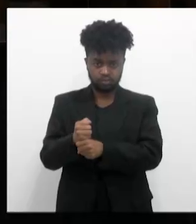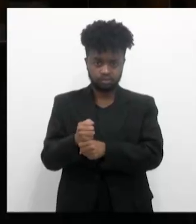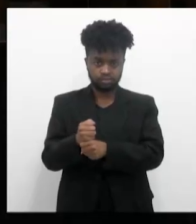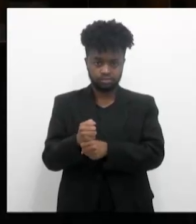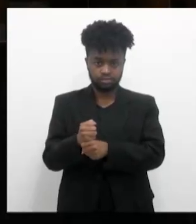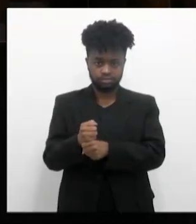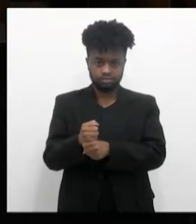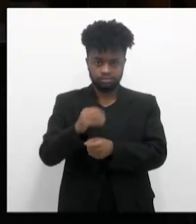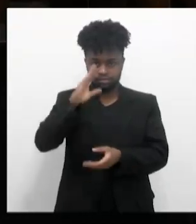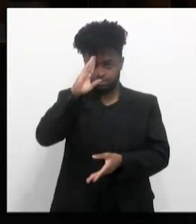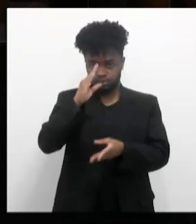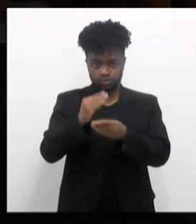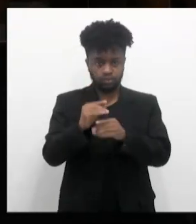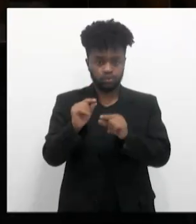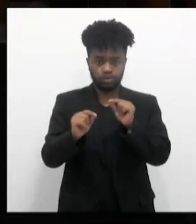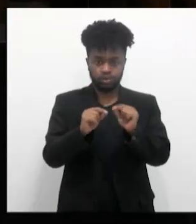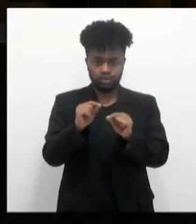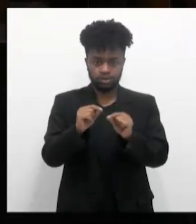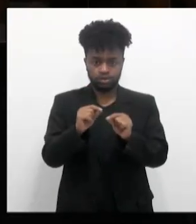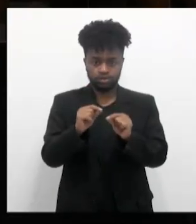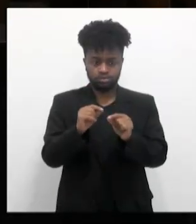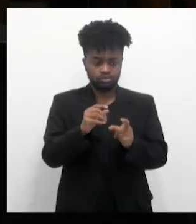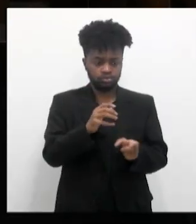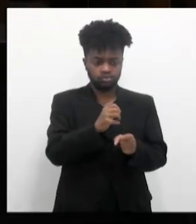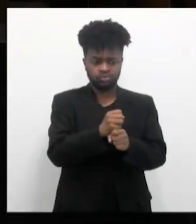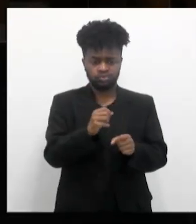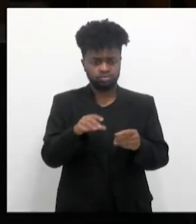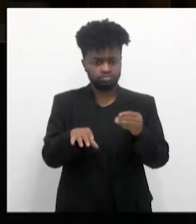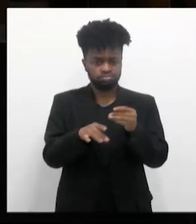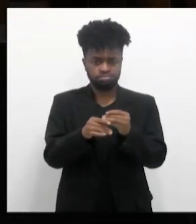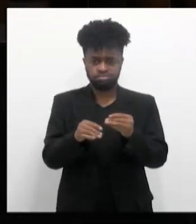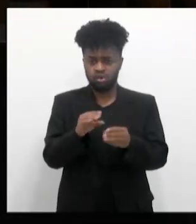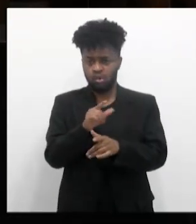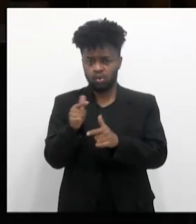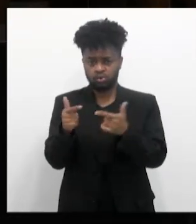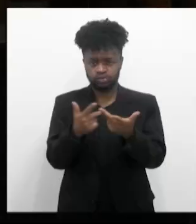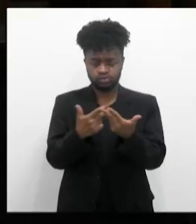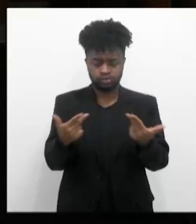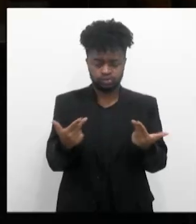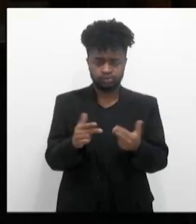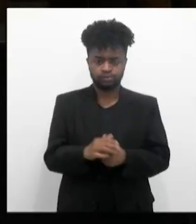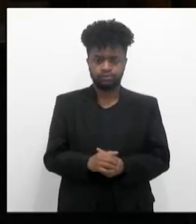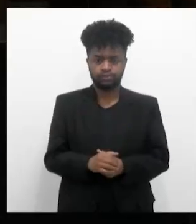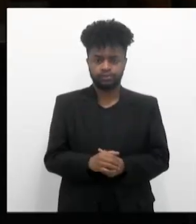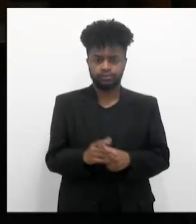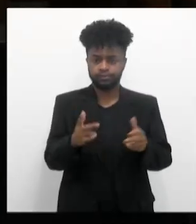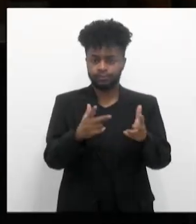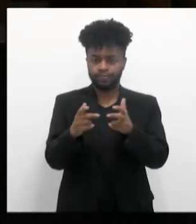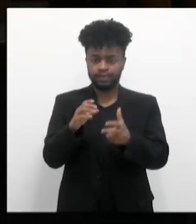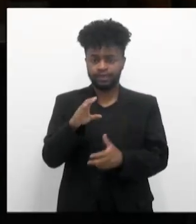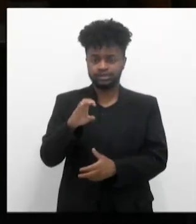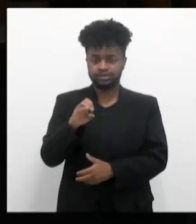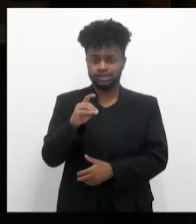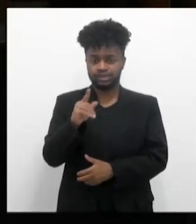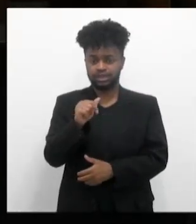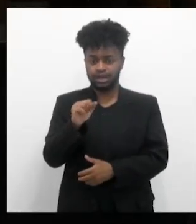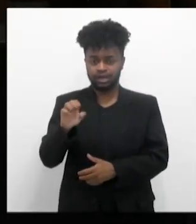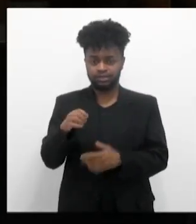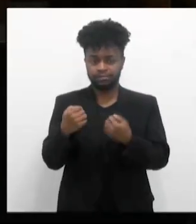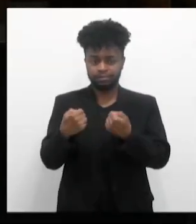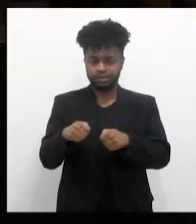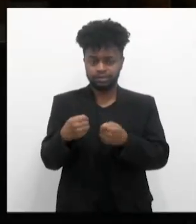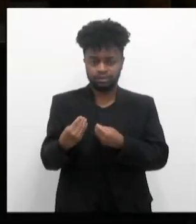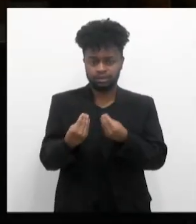e concluíram, somado umas outras questões, que a SEDAI deveria dar um